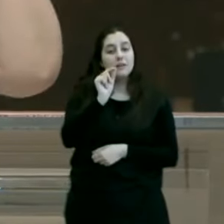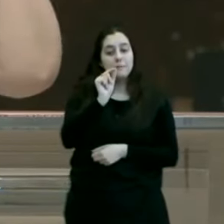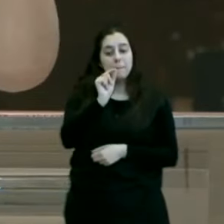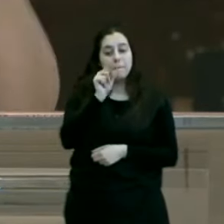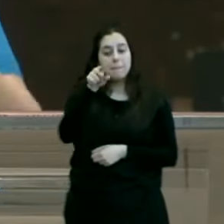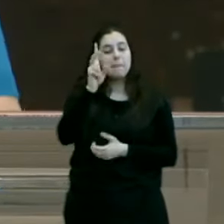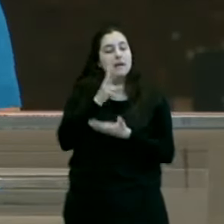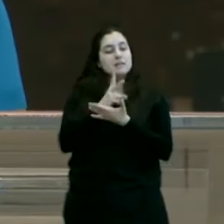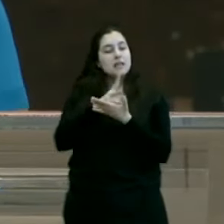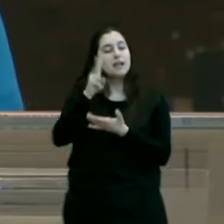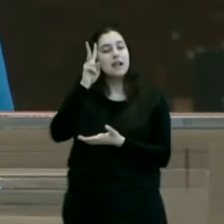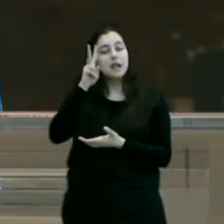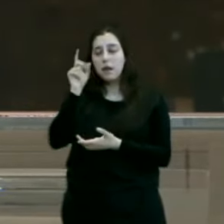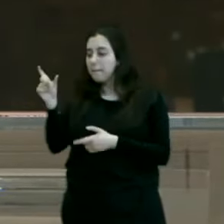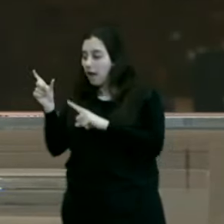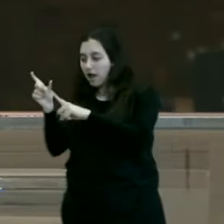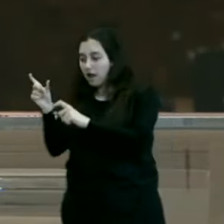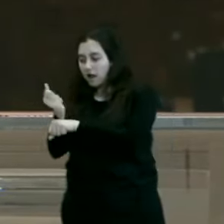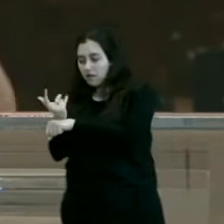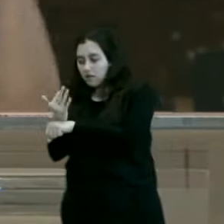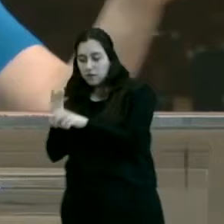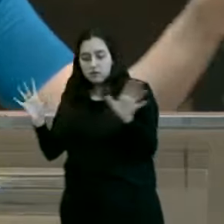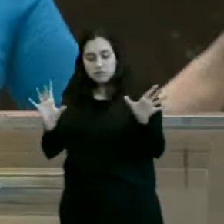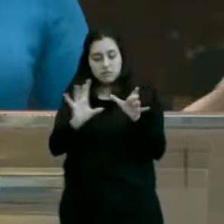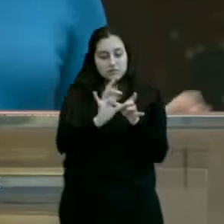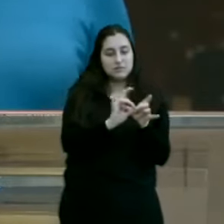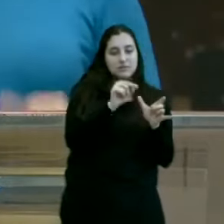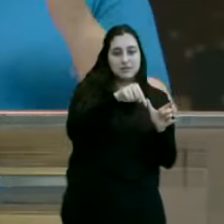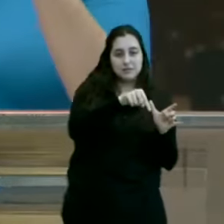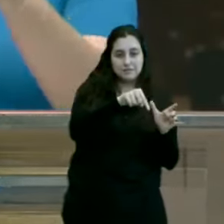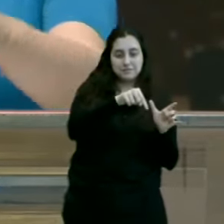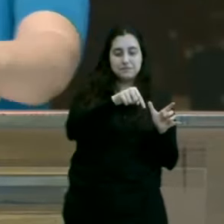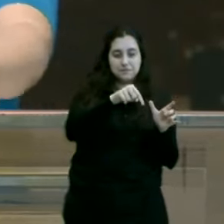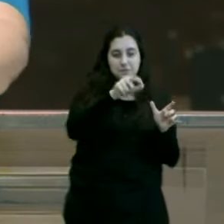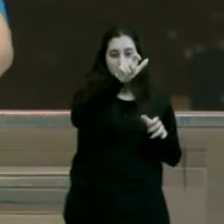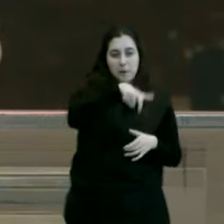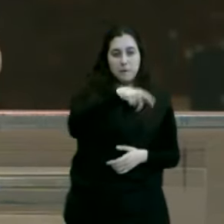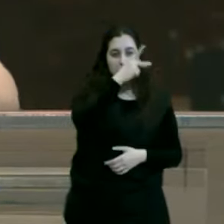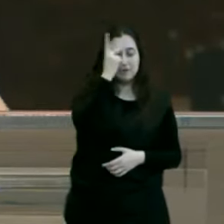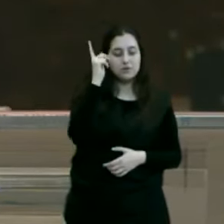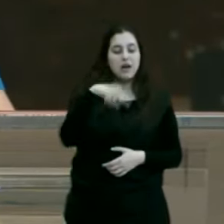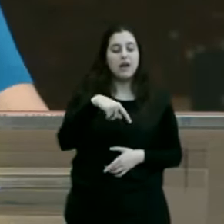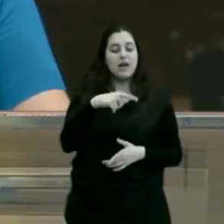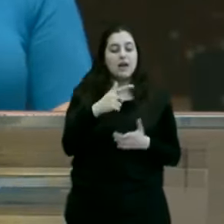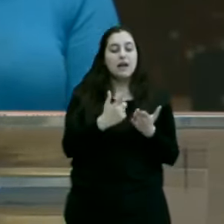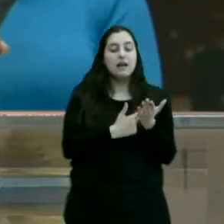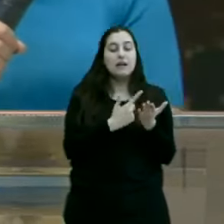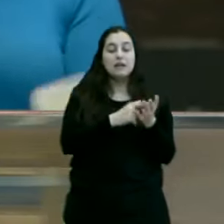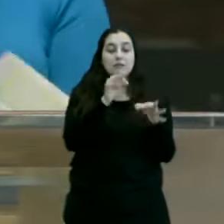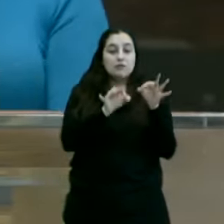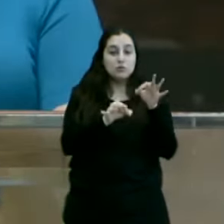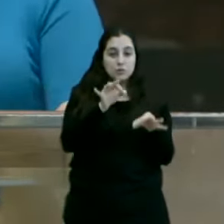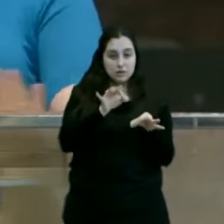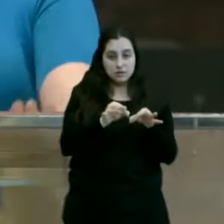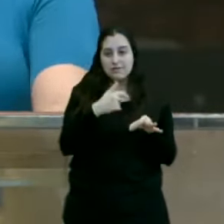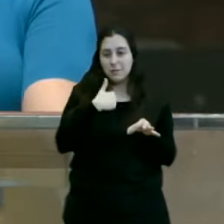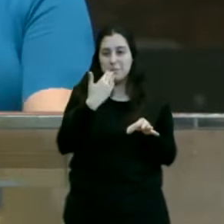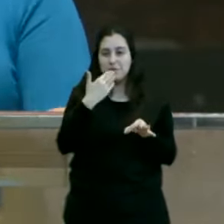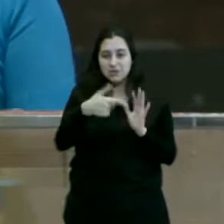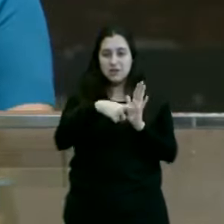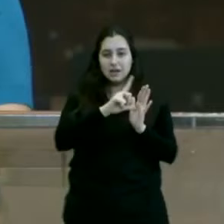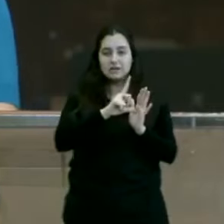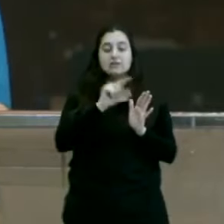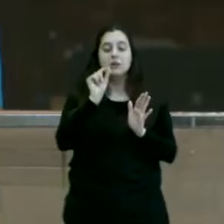sempre lembre do personagem. E eu fui lá no livro de Juízes, aonde eu pedi para você estar abrindo, capítulo